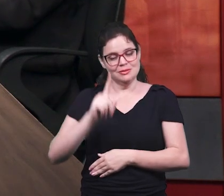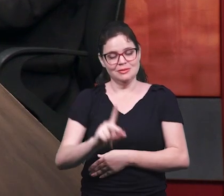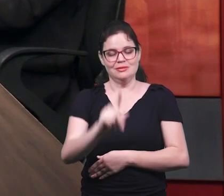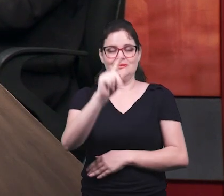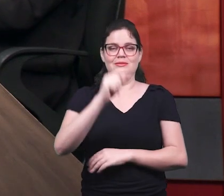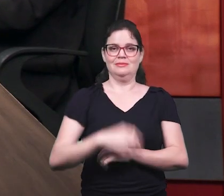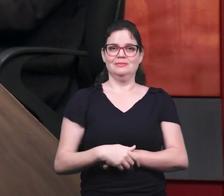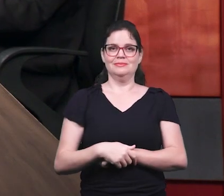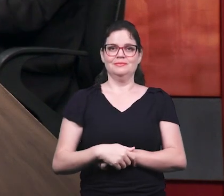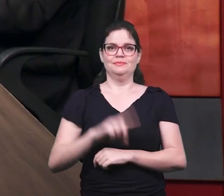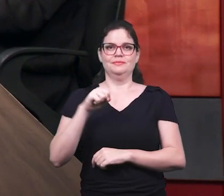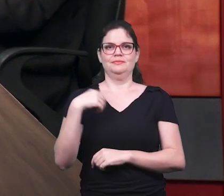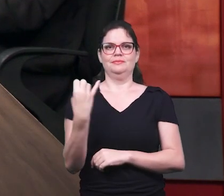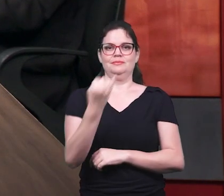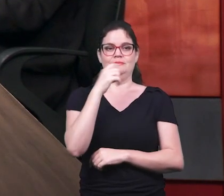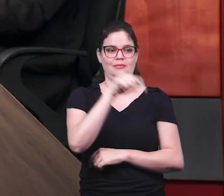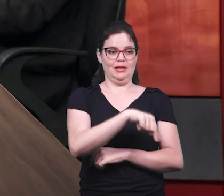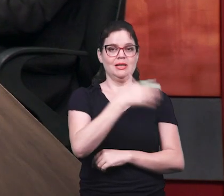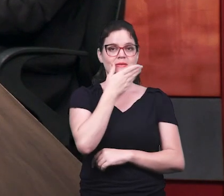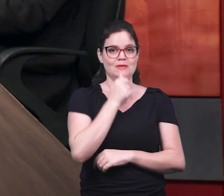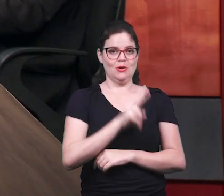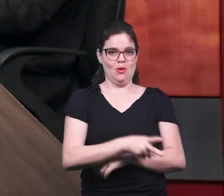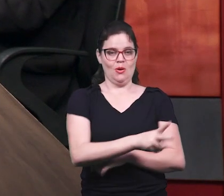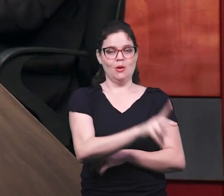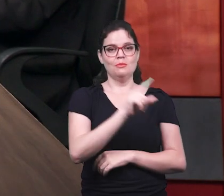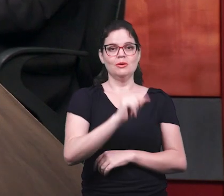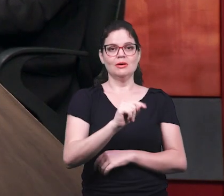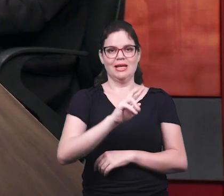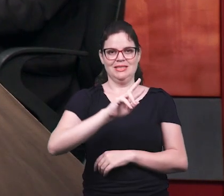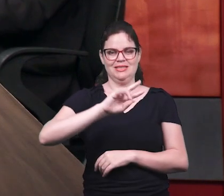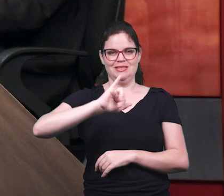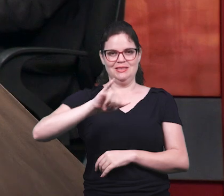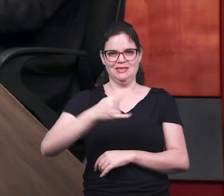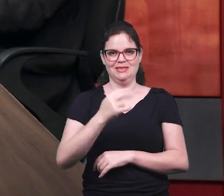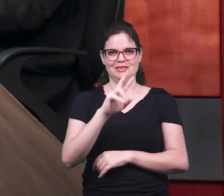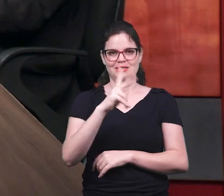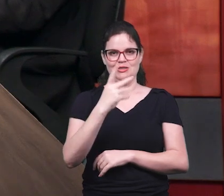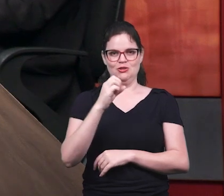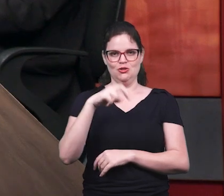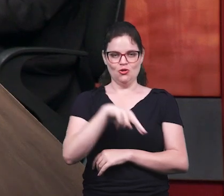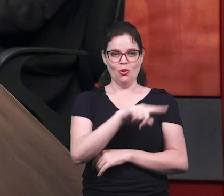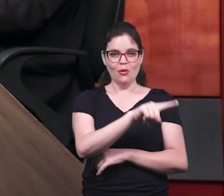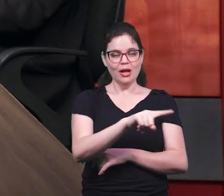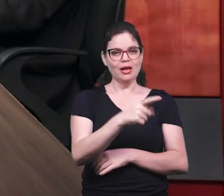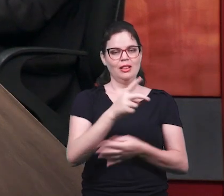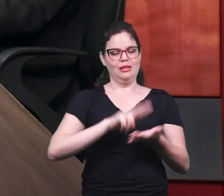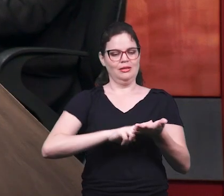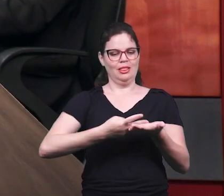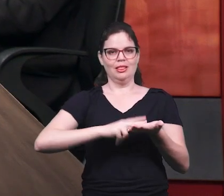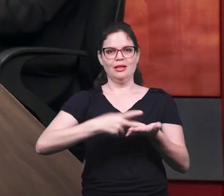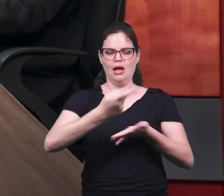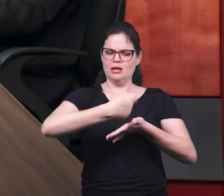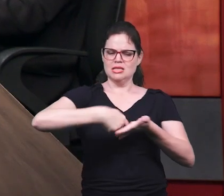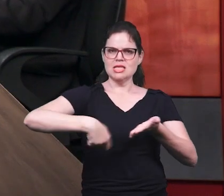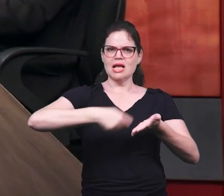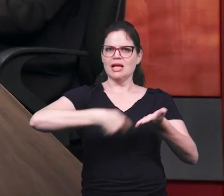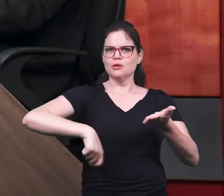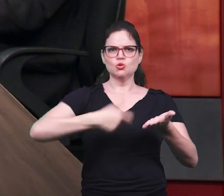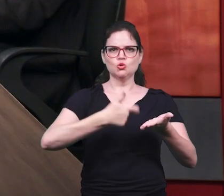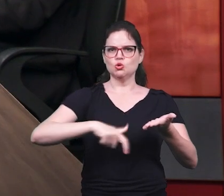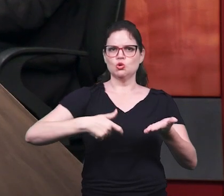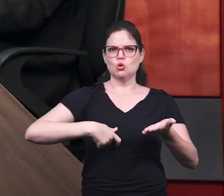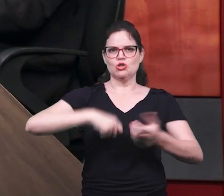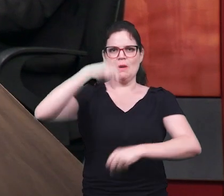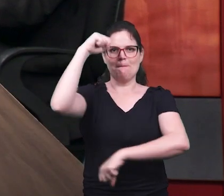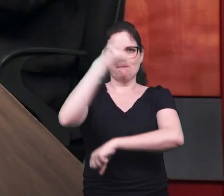citar que ele traduziu a Bíblia e nesse período era só escrito ainda não tinha imprensa. Não tinha imprensa, que